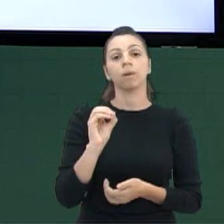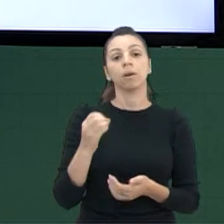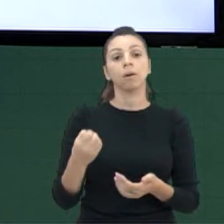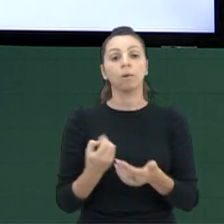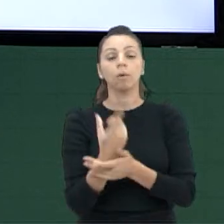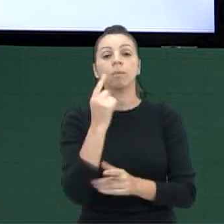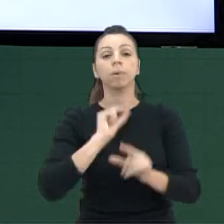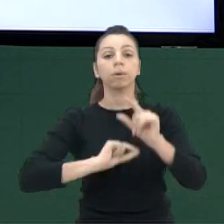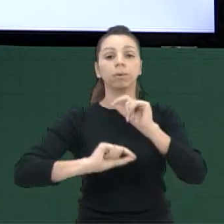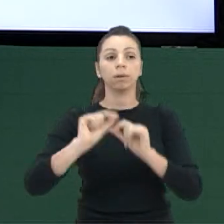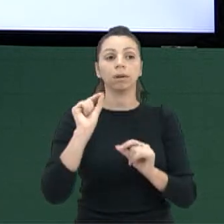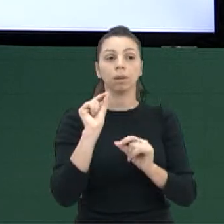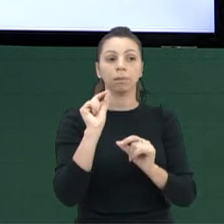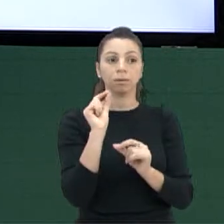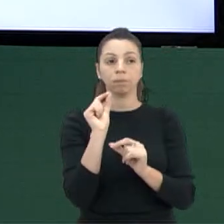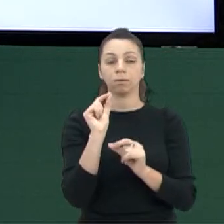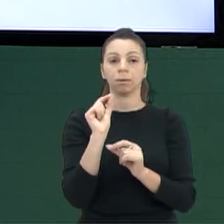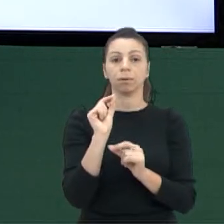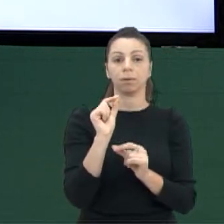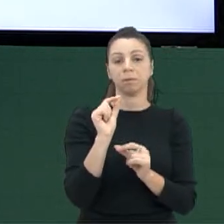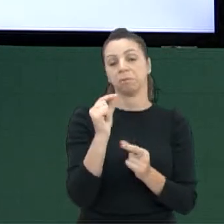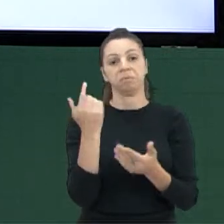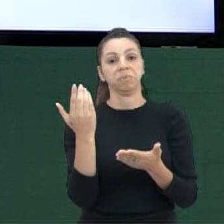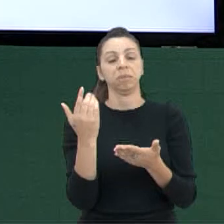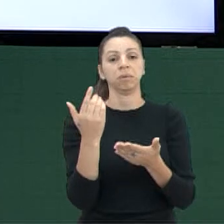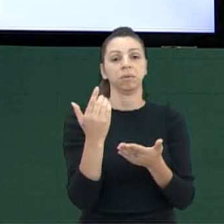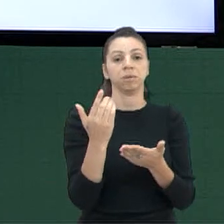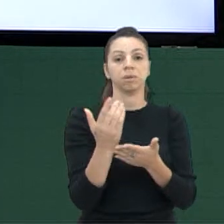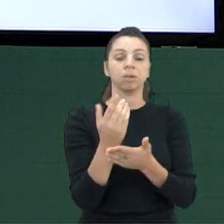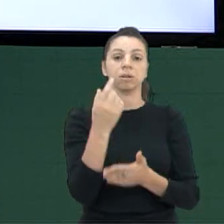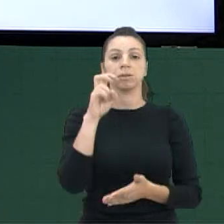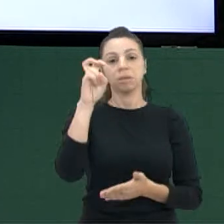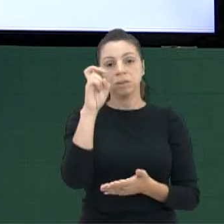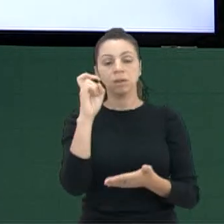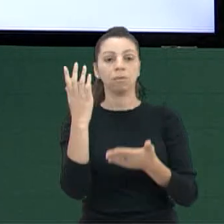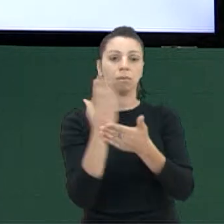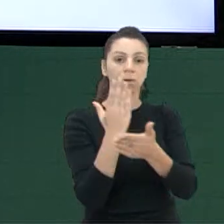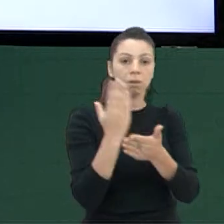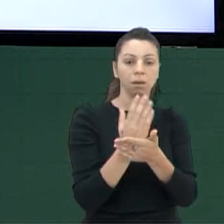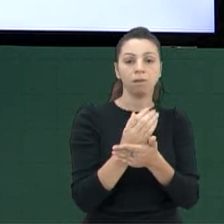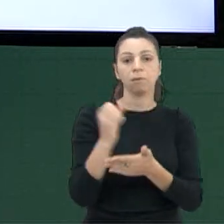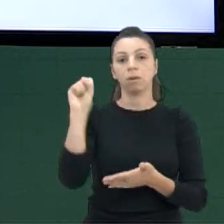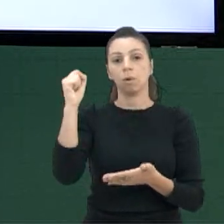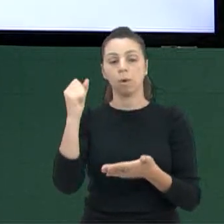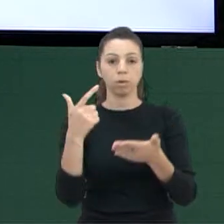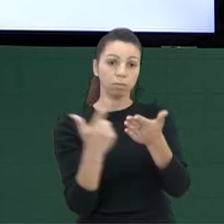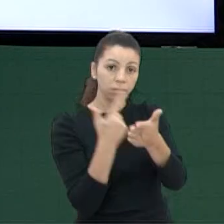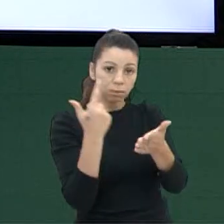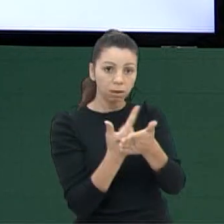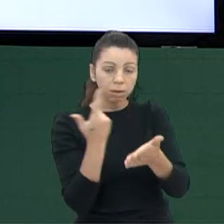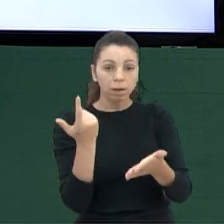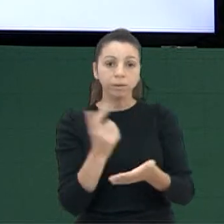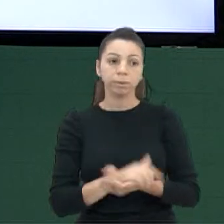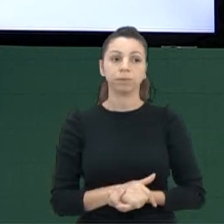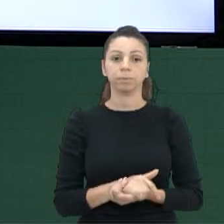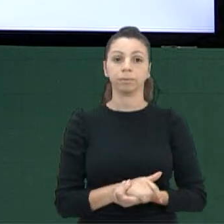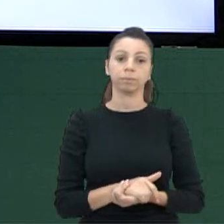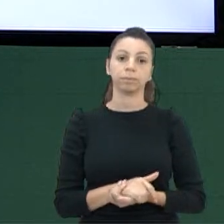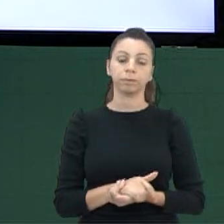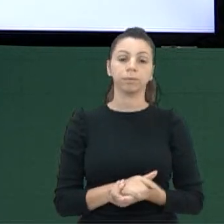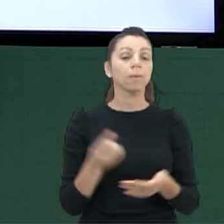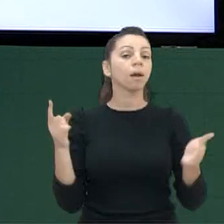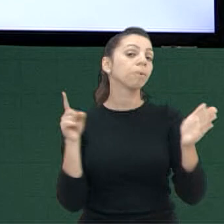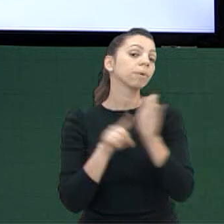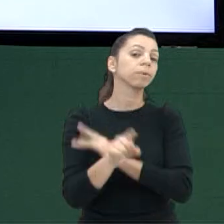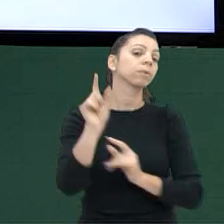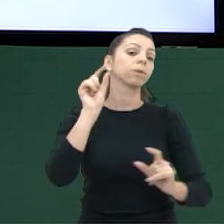Y de livros. Não sei quanto que vai ser isso. A pergunta é: